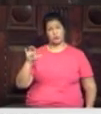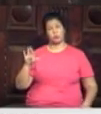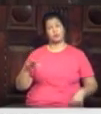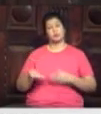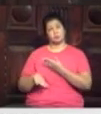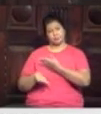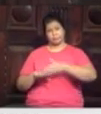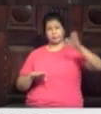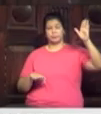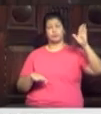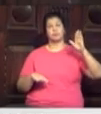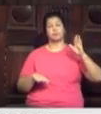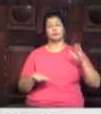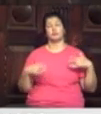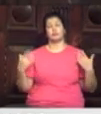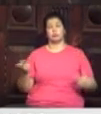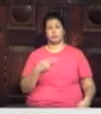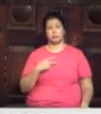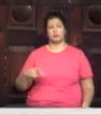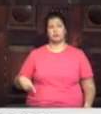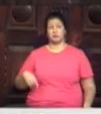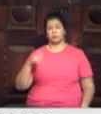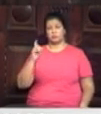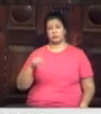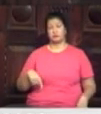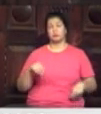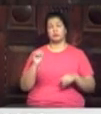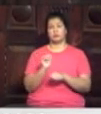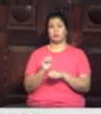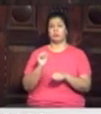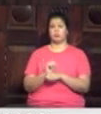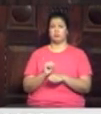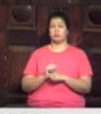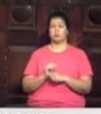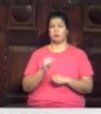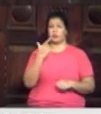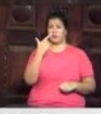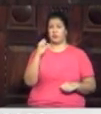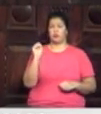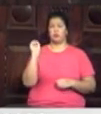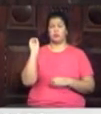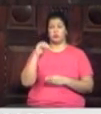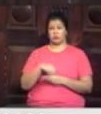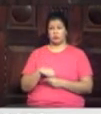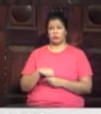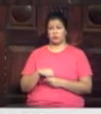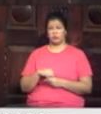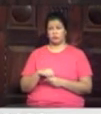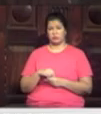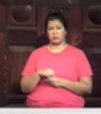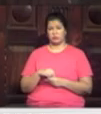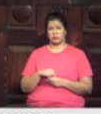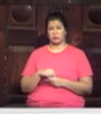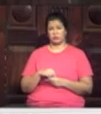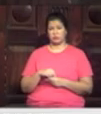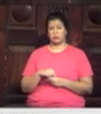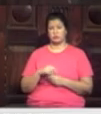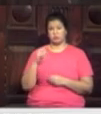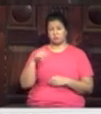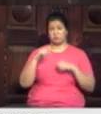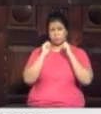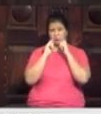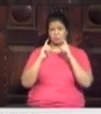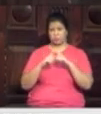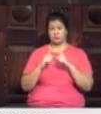Então, senhora Presidente, é de se esperar que aqueles 28 votos que nesta casa